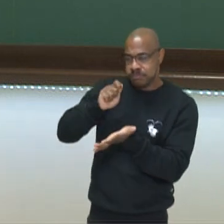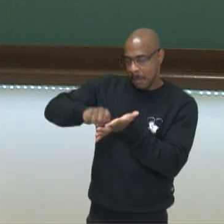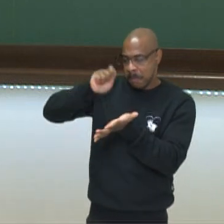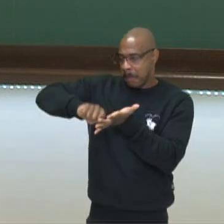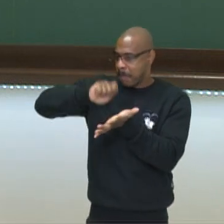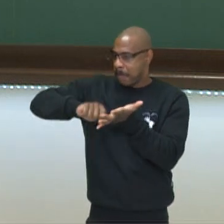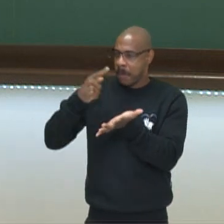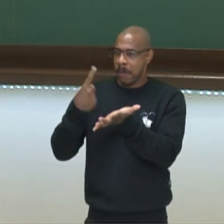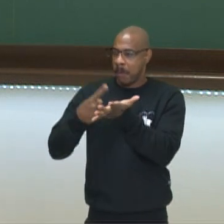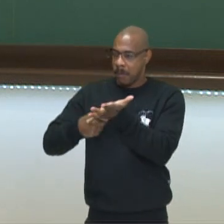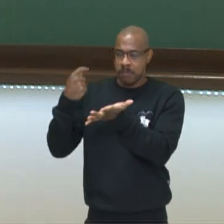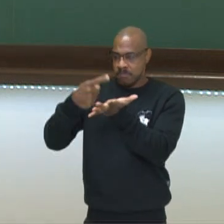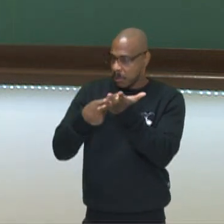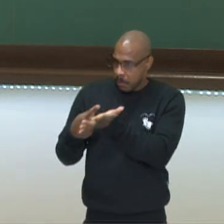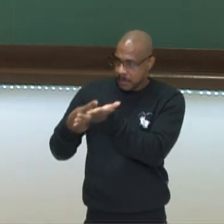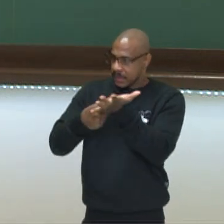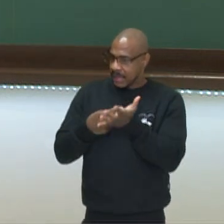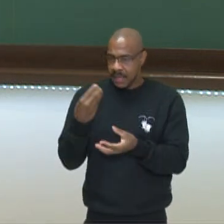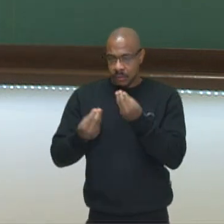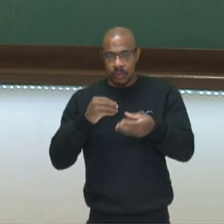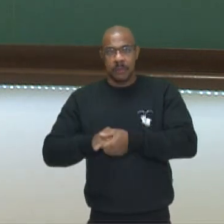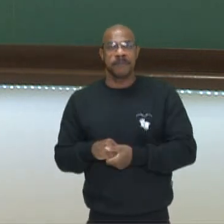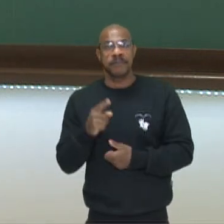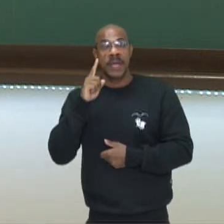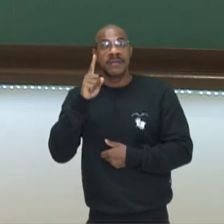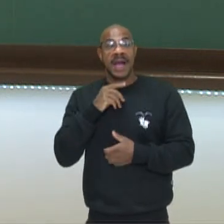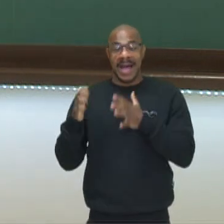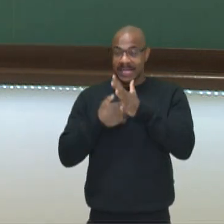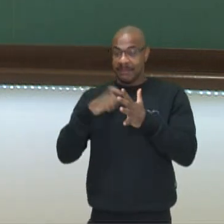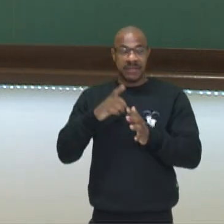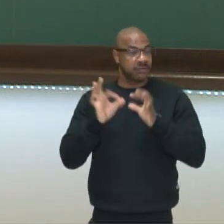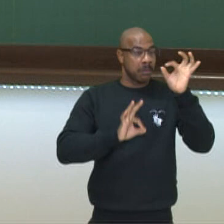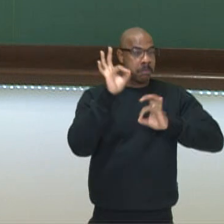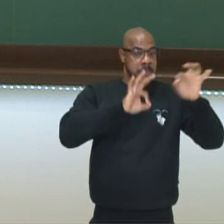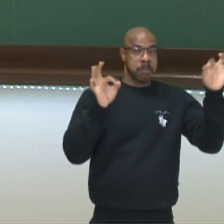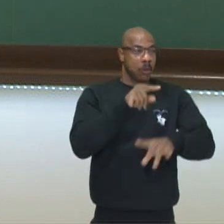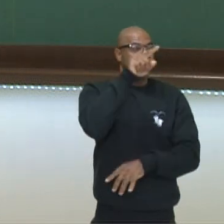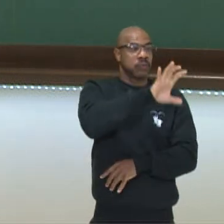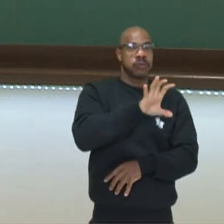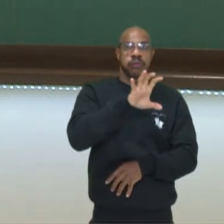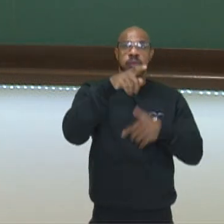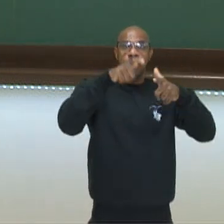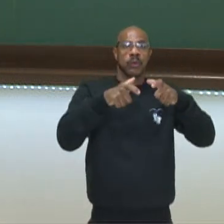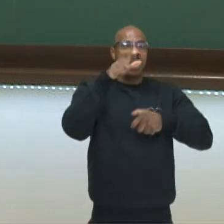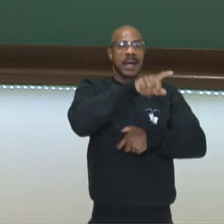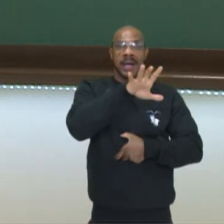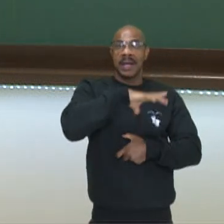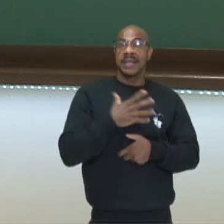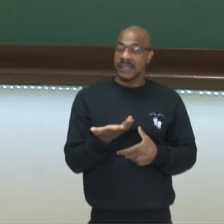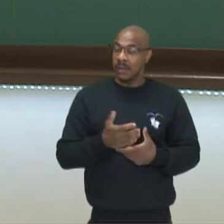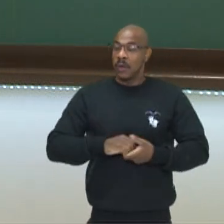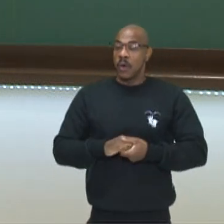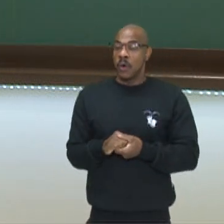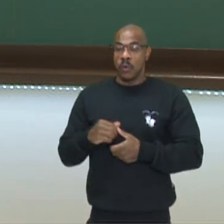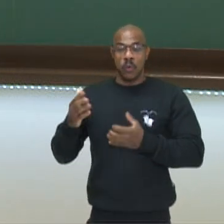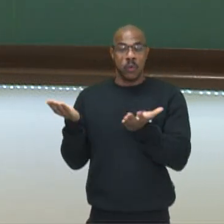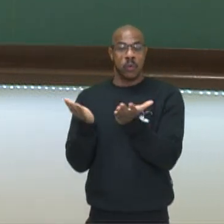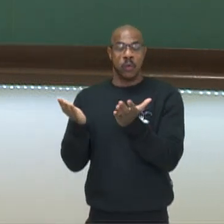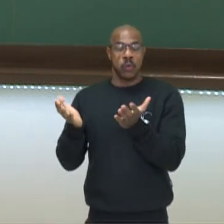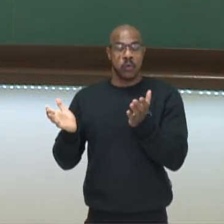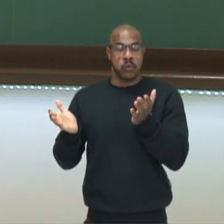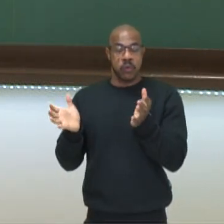né, a chegada deles, a instalação aqui na colônia, e durante um período de tempo, esses trabalhadores que vinham da